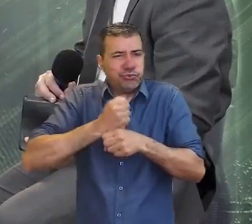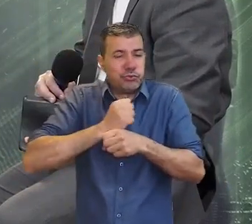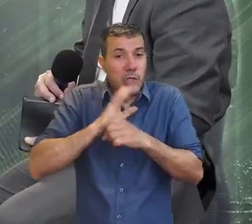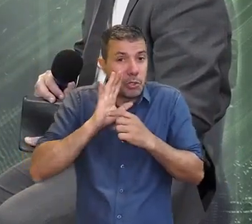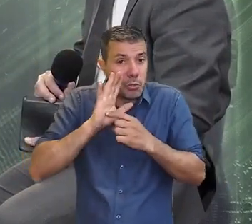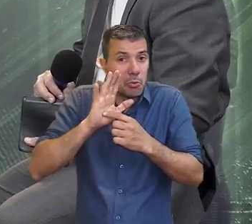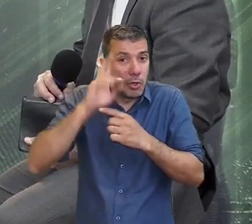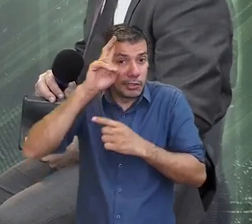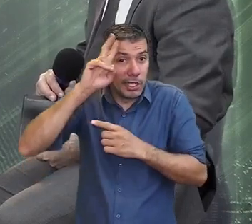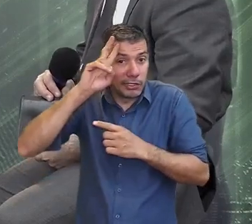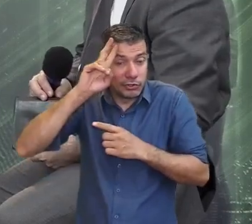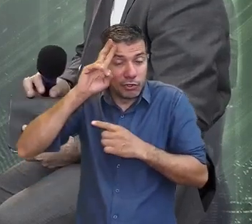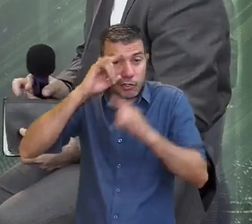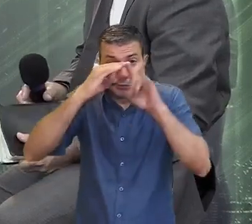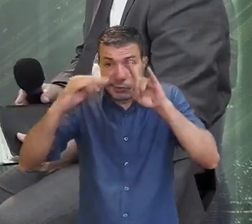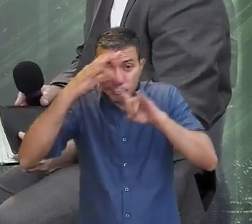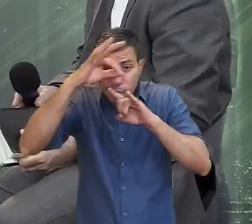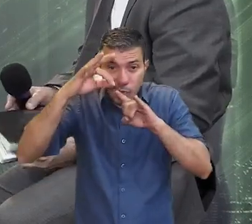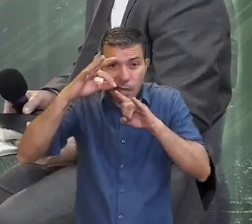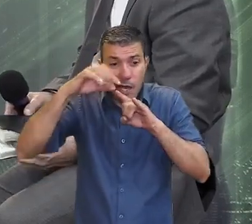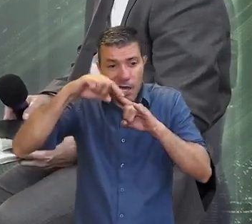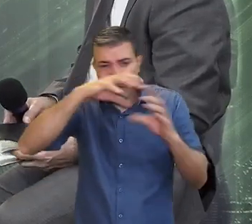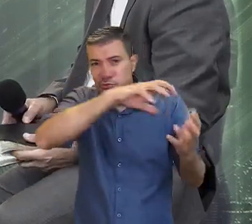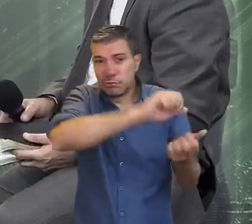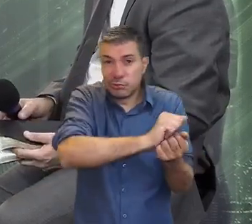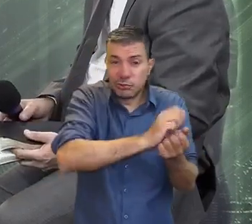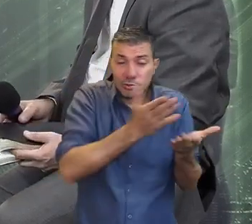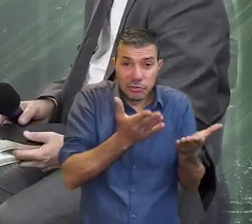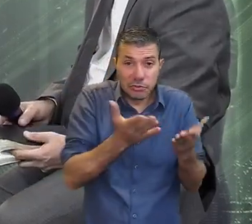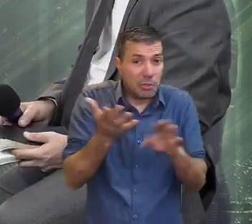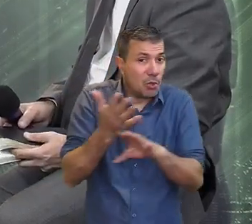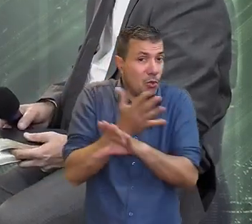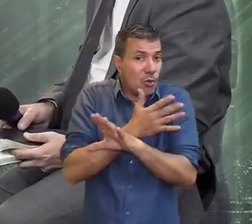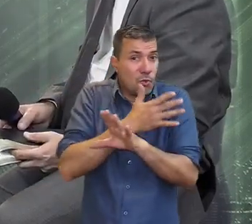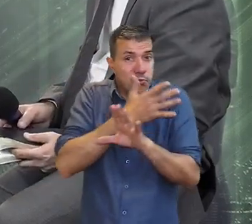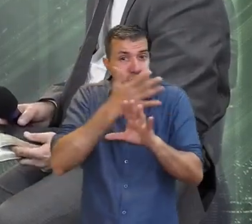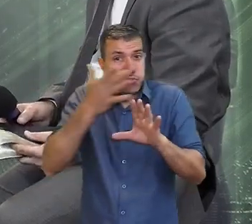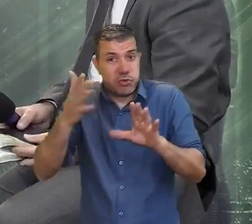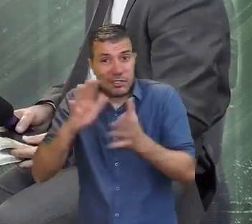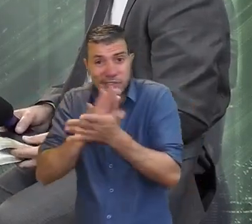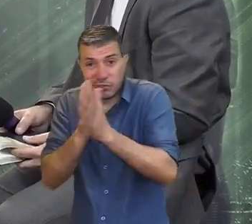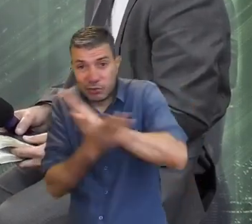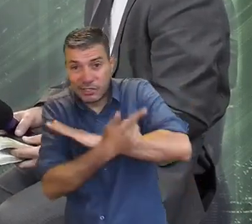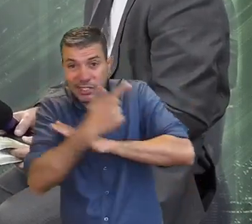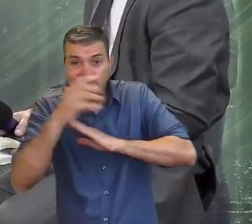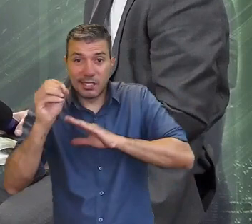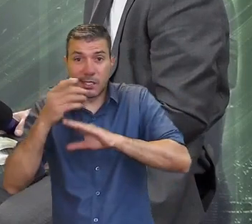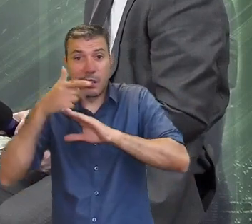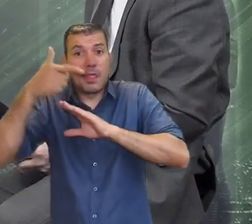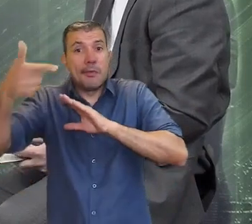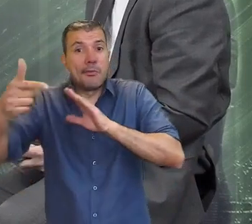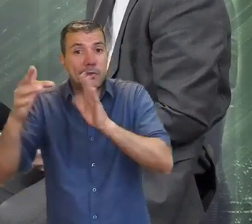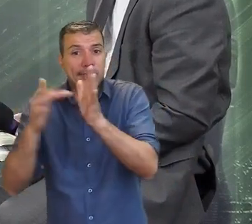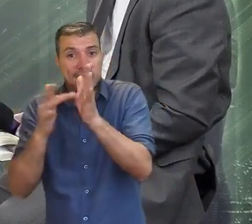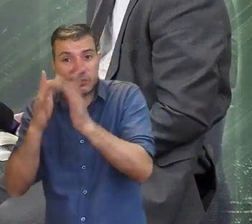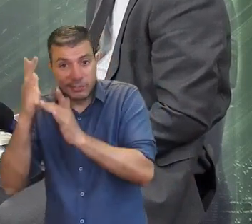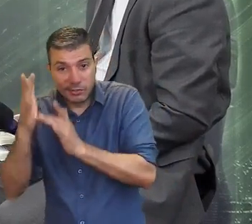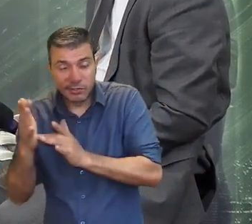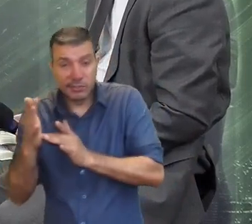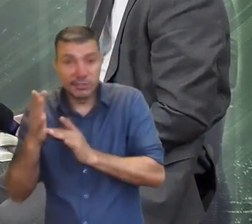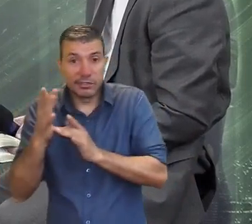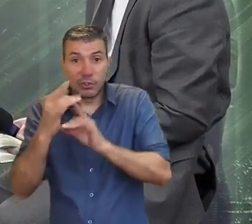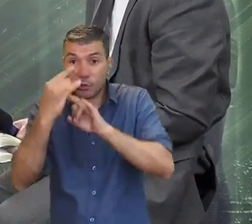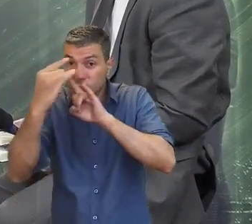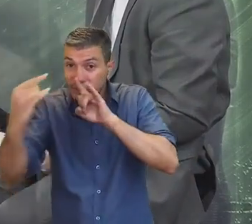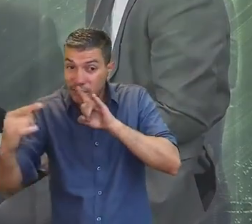a história do santuário terrestre, ultrapassa a história dele nesse tempo, destruído no ano 70 d.C. O santuário que a Bíblia se